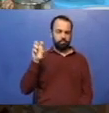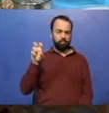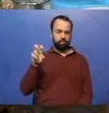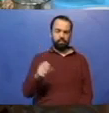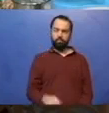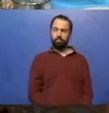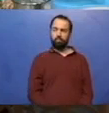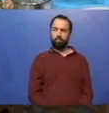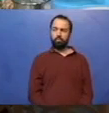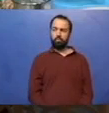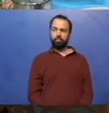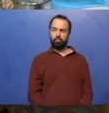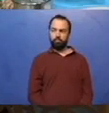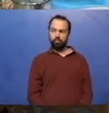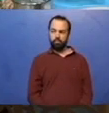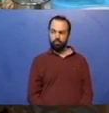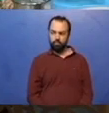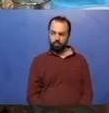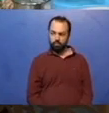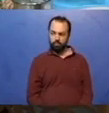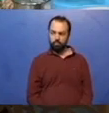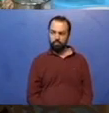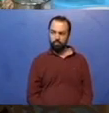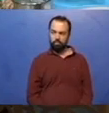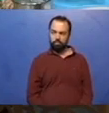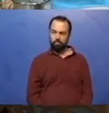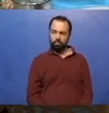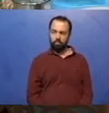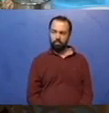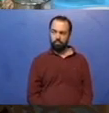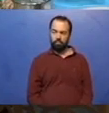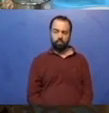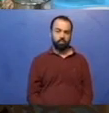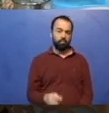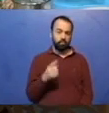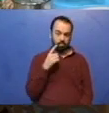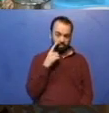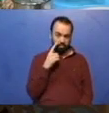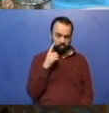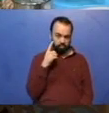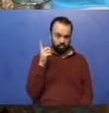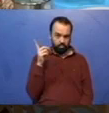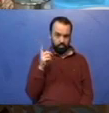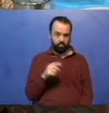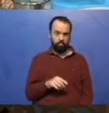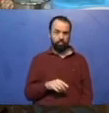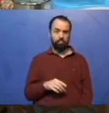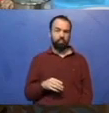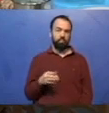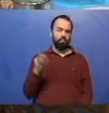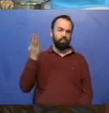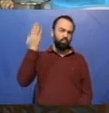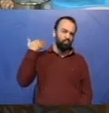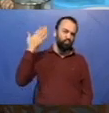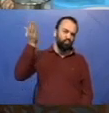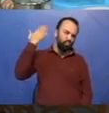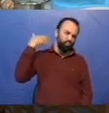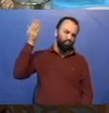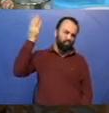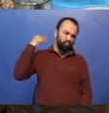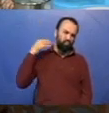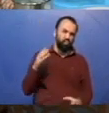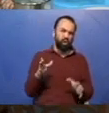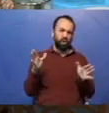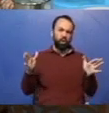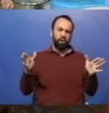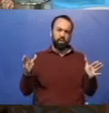Você sabia que durante um longo período